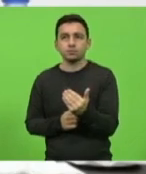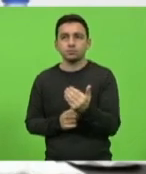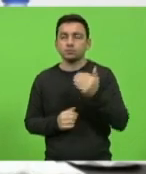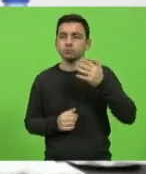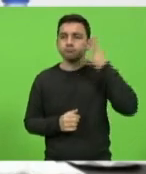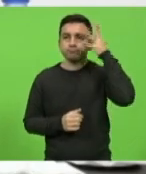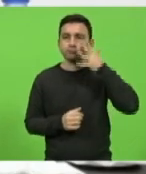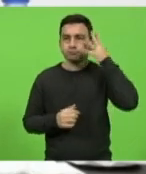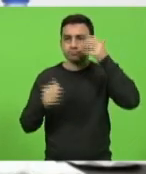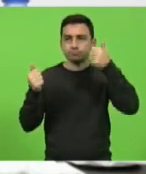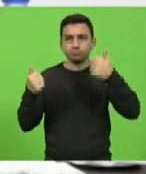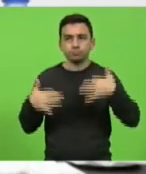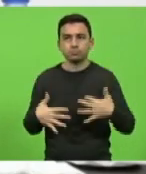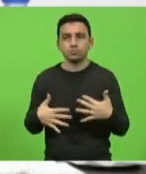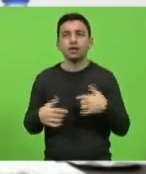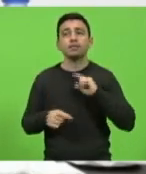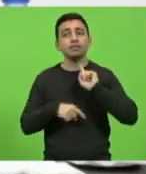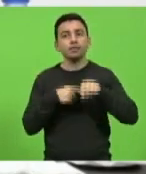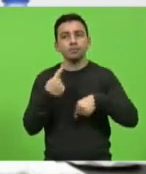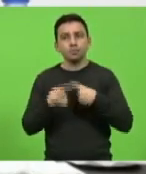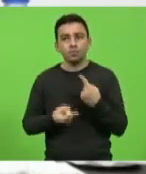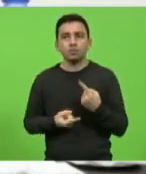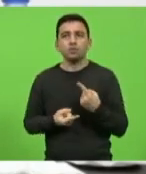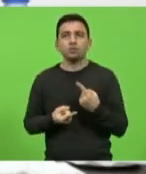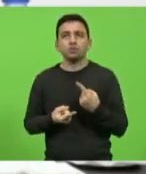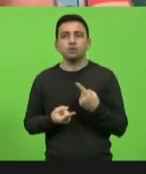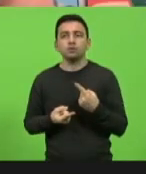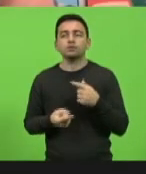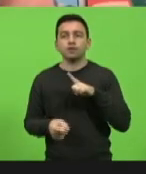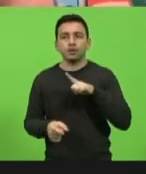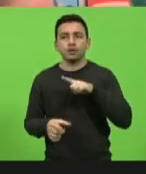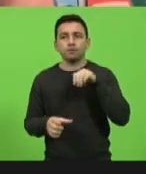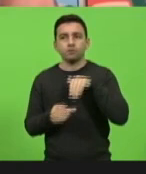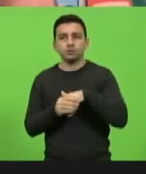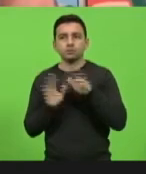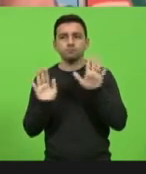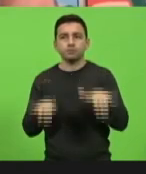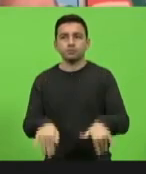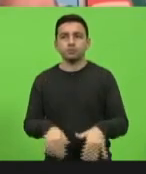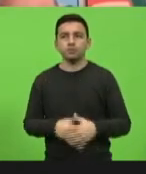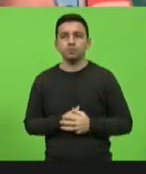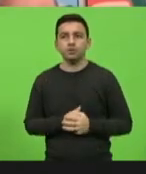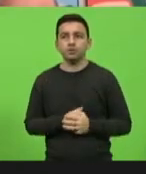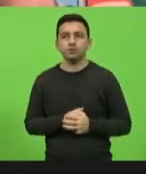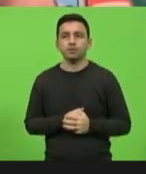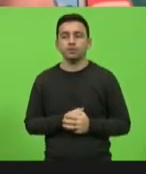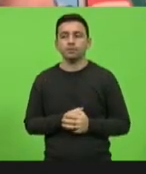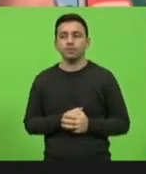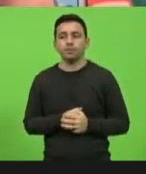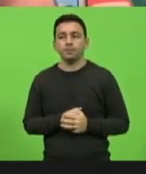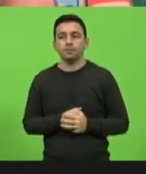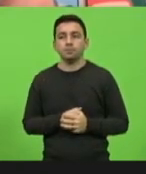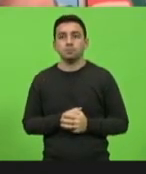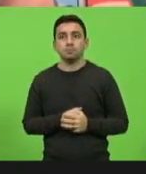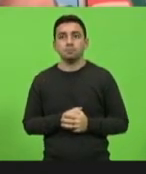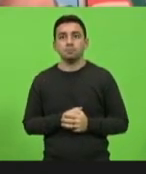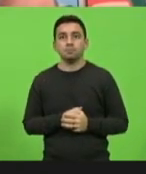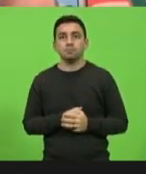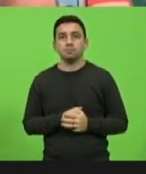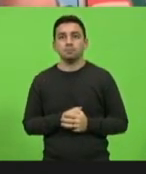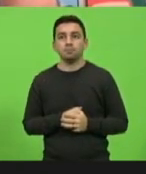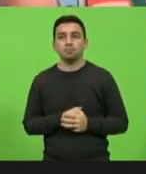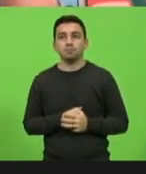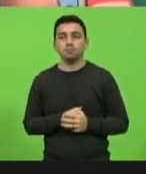manifestação e depois nós iremos para a votação final. Eu consulto Vossas Excelências